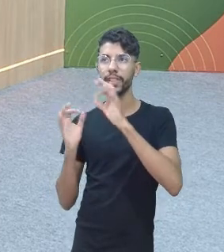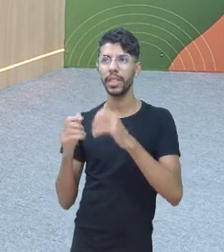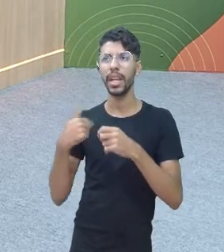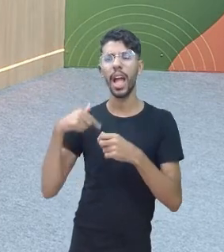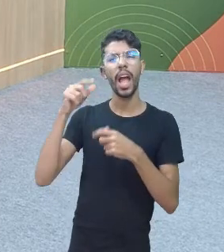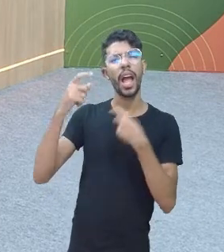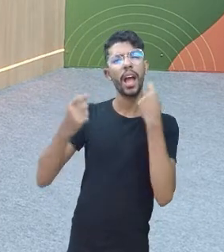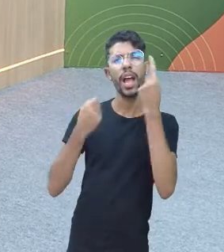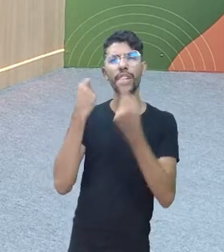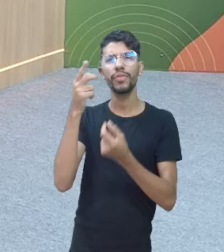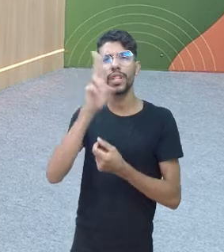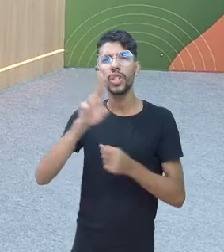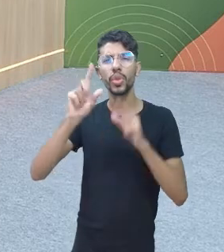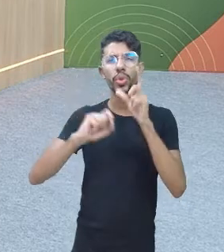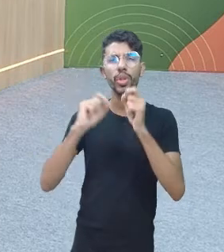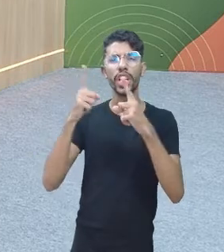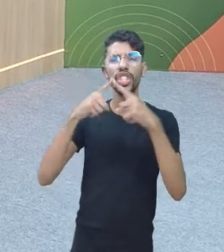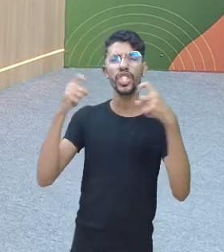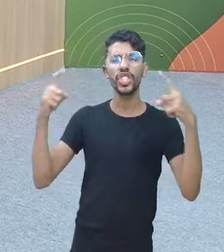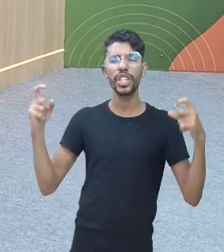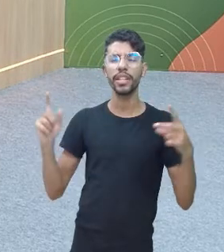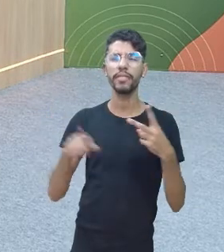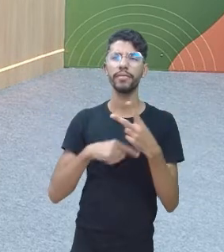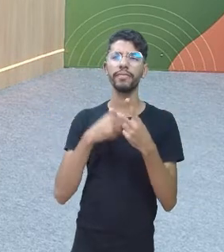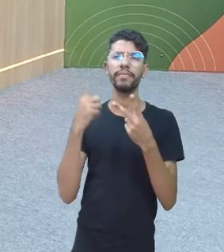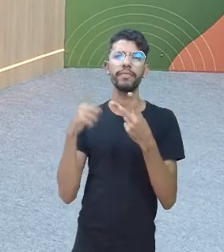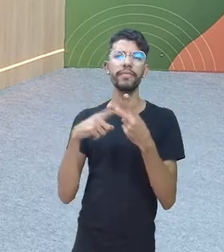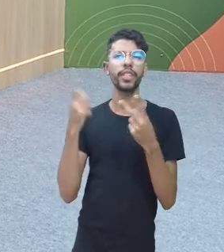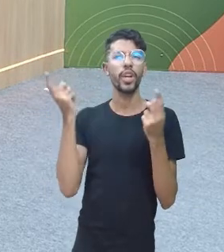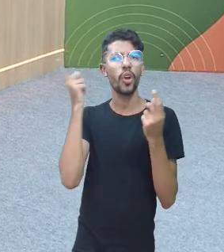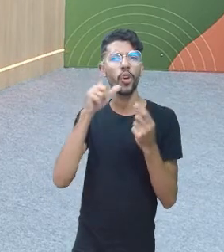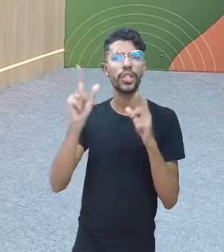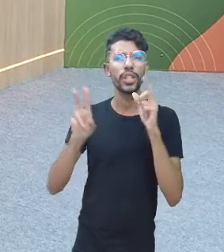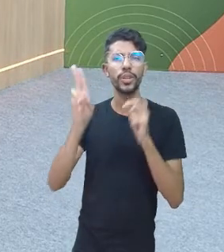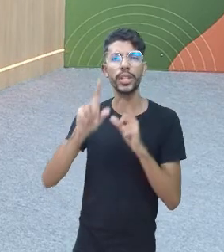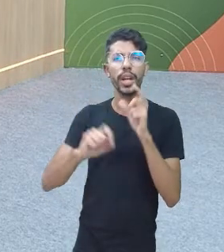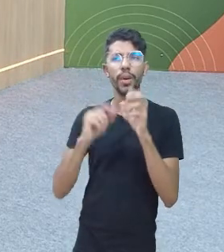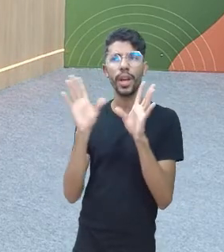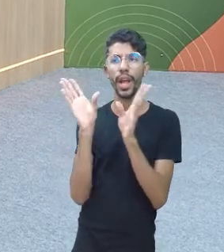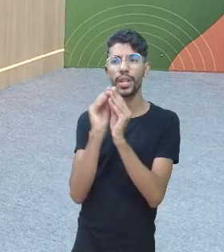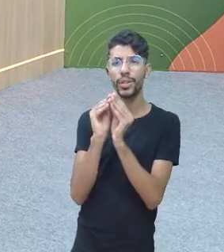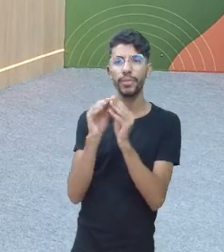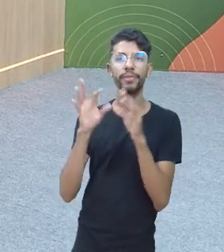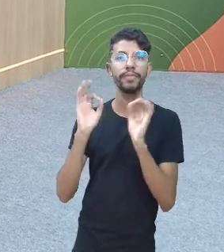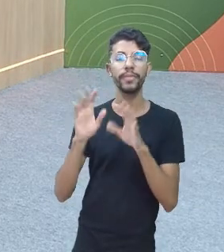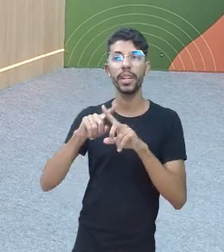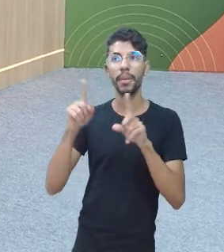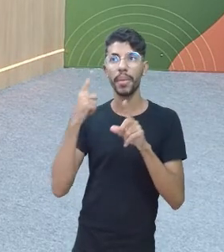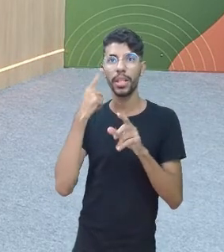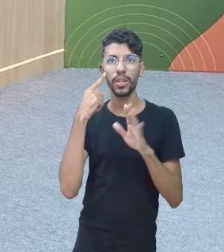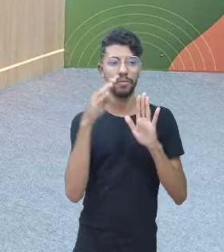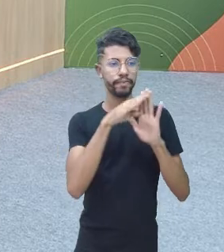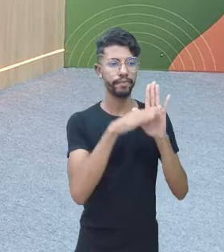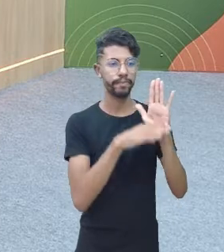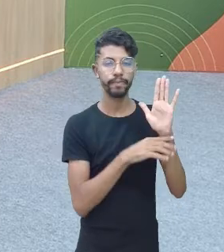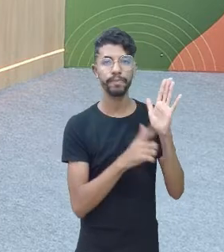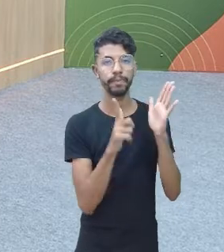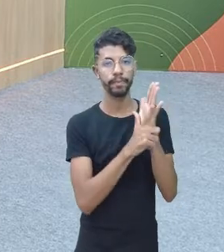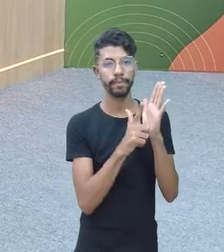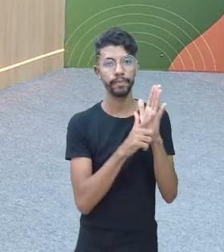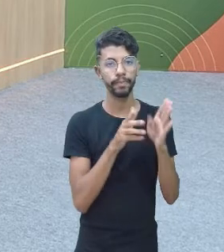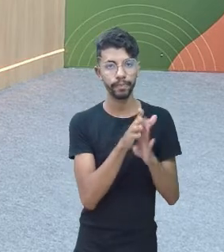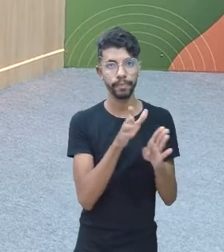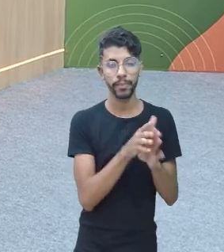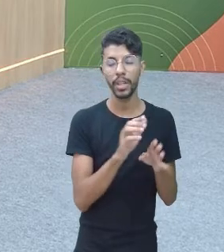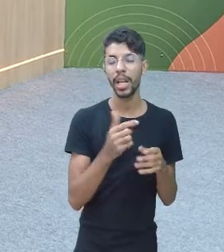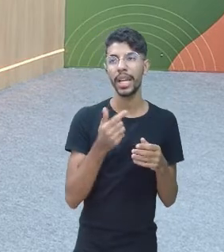gírias às vezes para que vocês me entendam, consigo utilizar abreviações, mas quando a gente vai para o manual de instrução, a gente percebe que